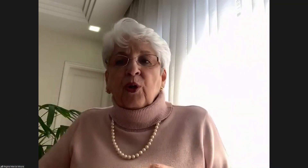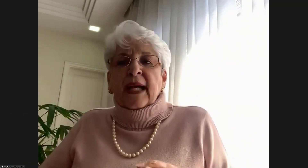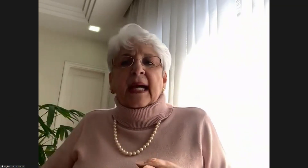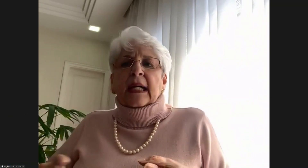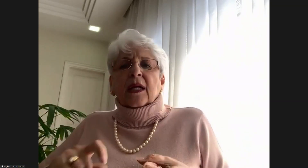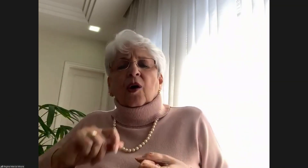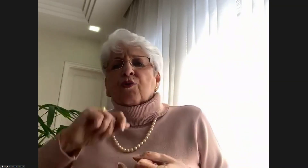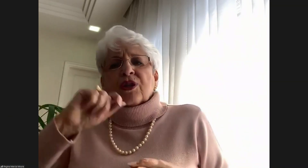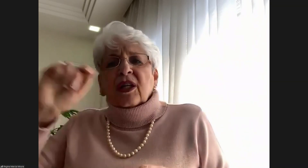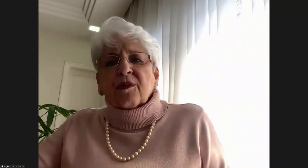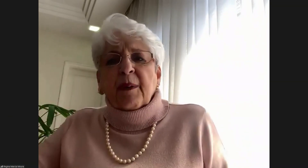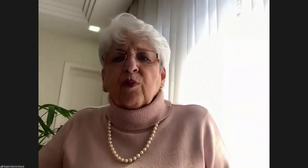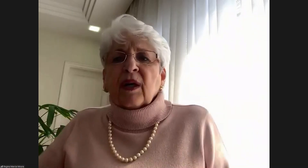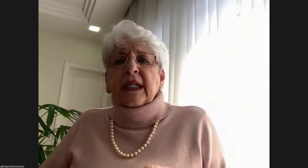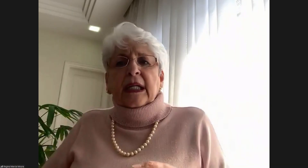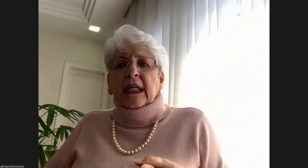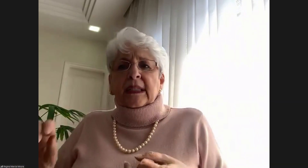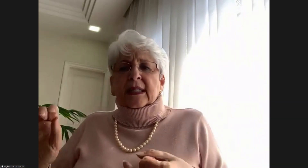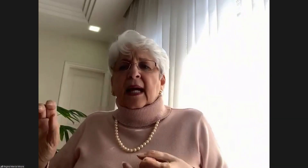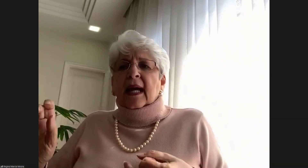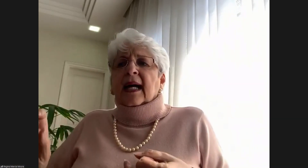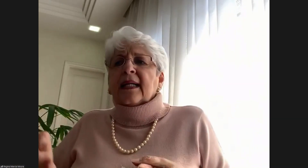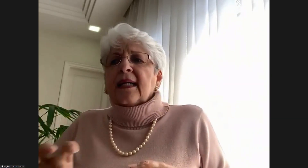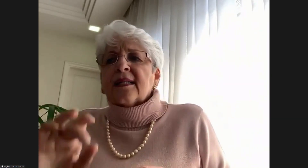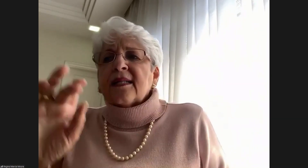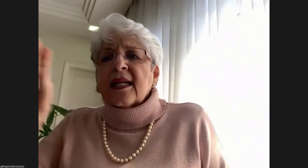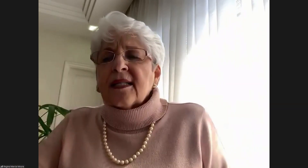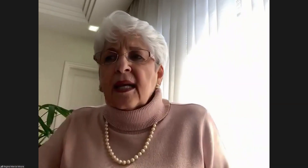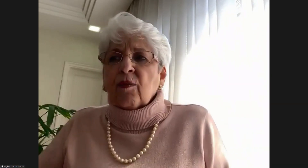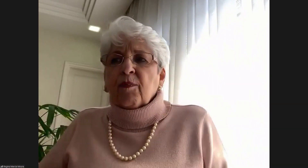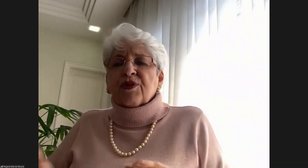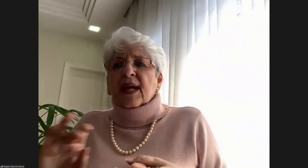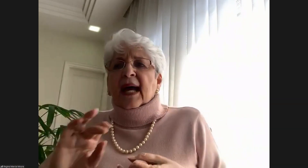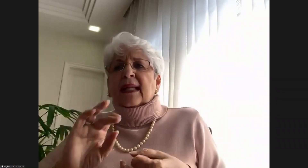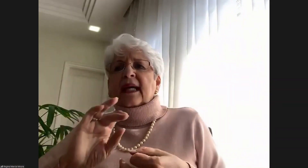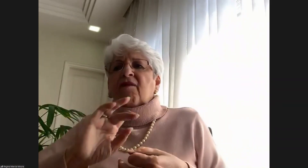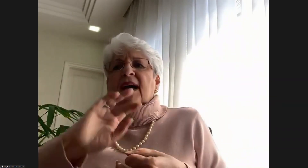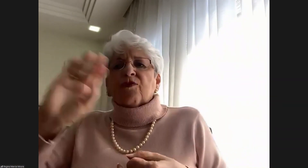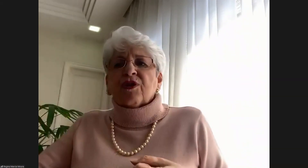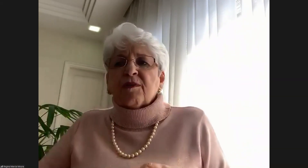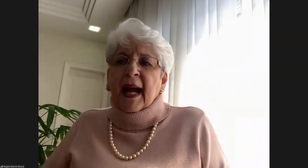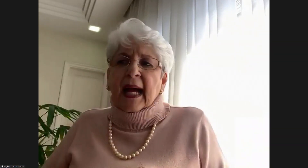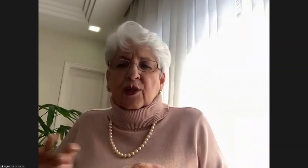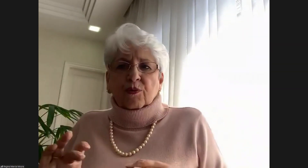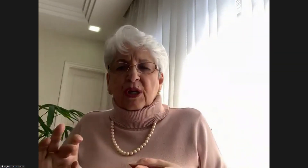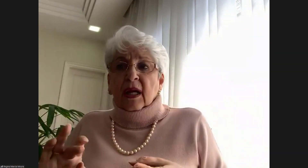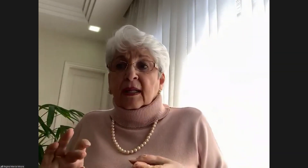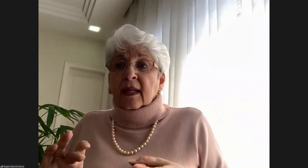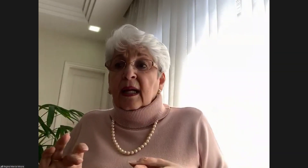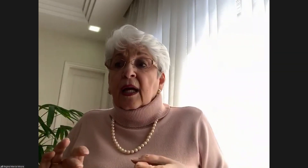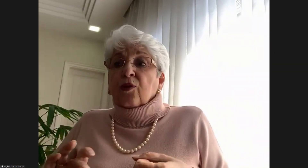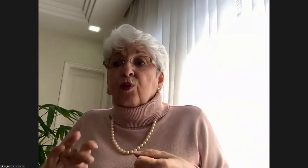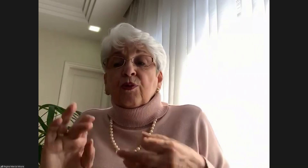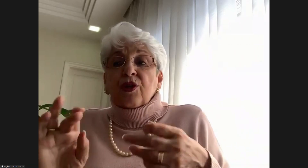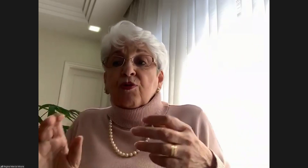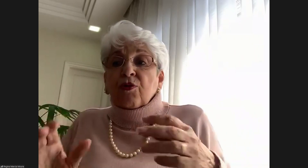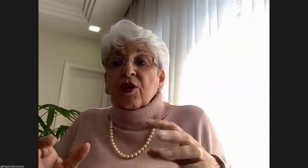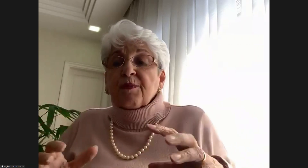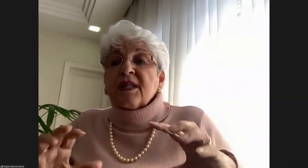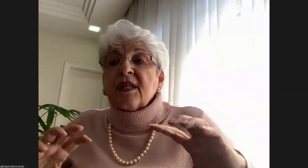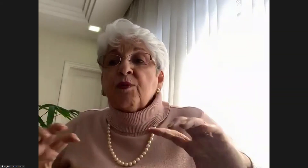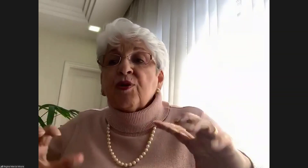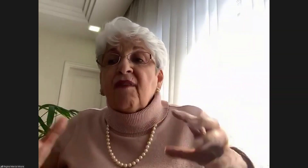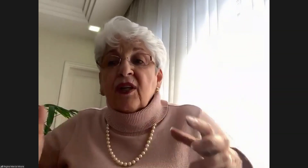à mulher, o desrespeito à criança, a criança está sendo abusada em vários espaços, né? Tudo isso